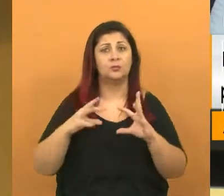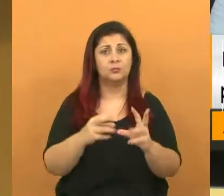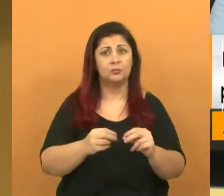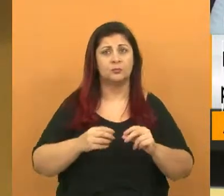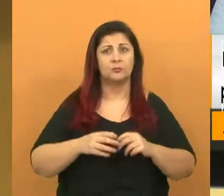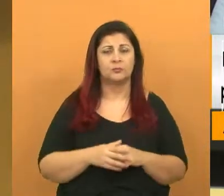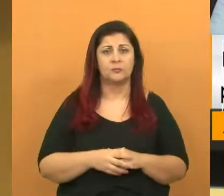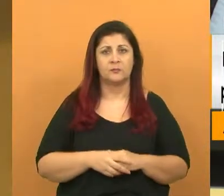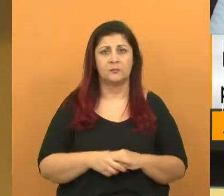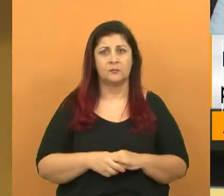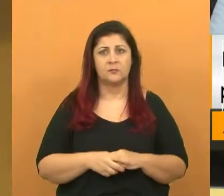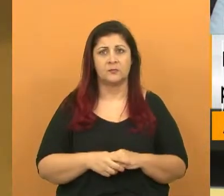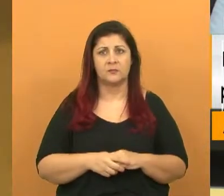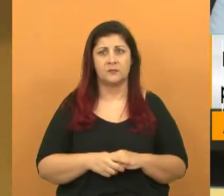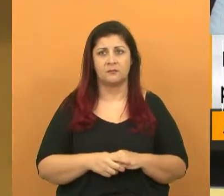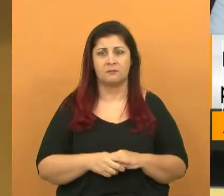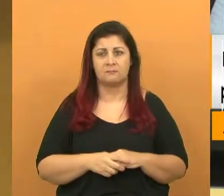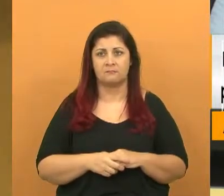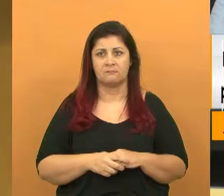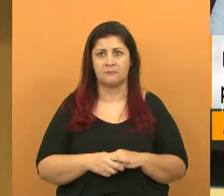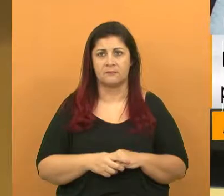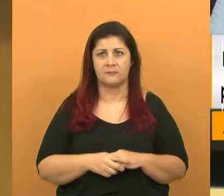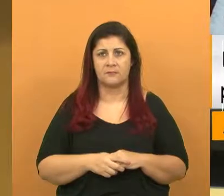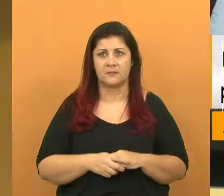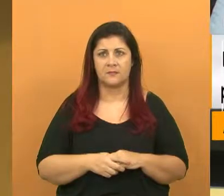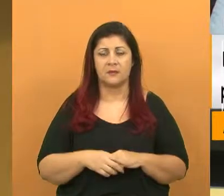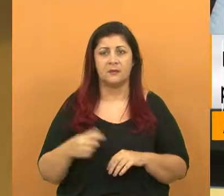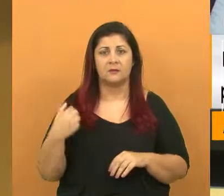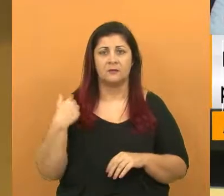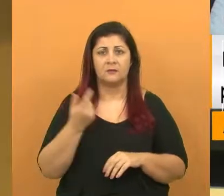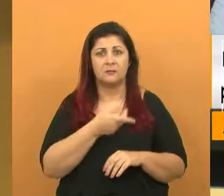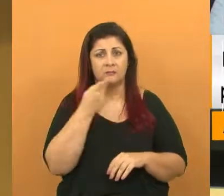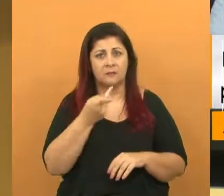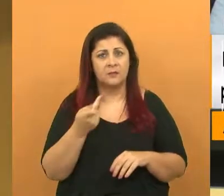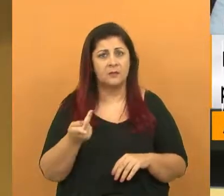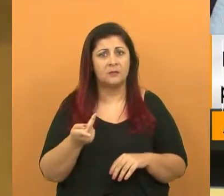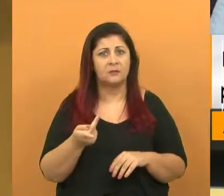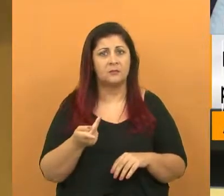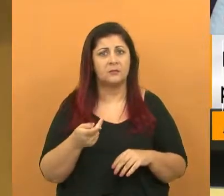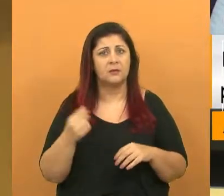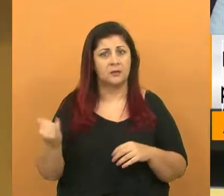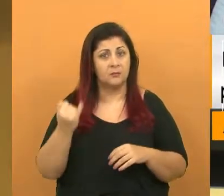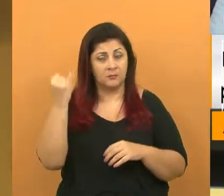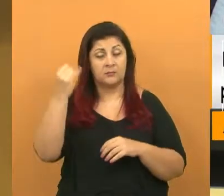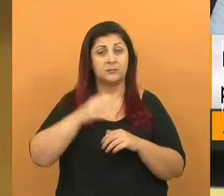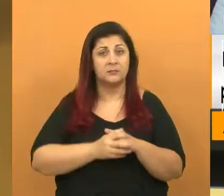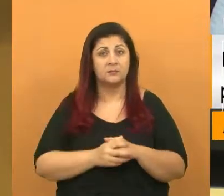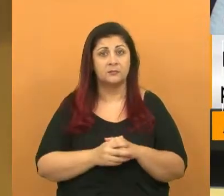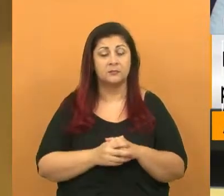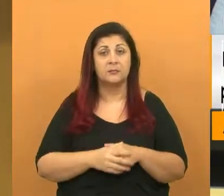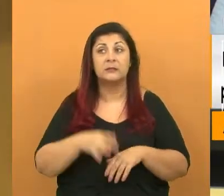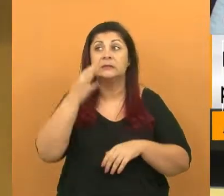datas, projetos como esse, datas como essa que a gente coloca no calendário do município, servem para a gente chamar a atenção